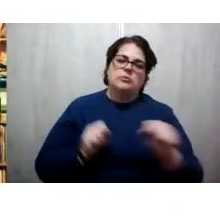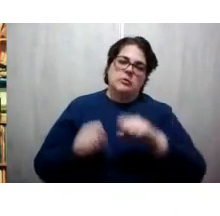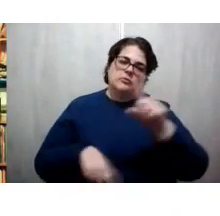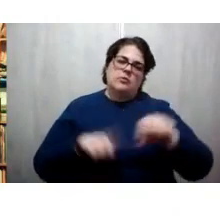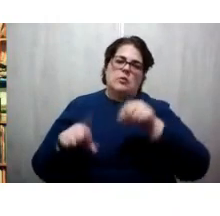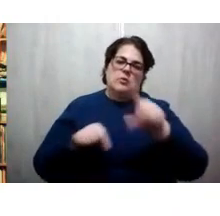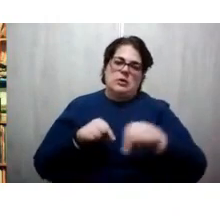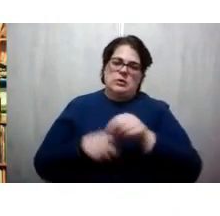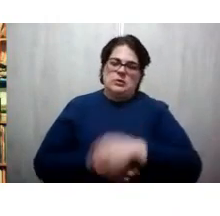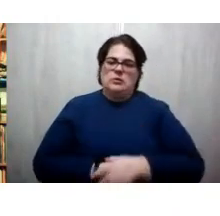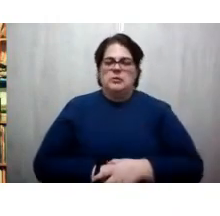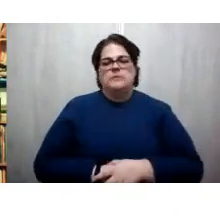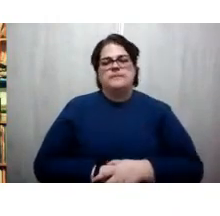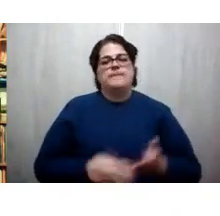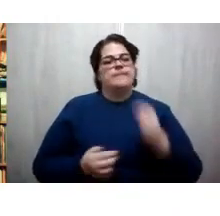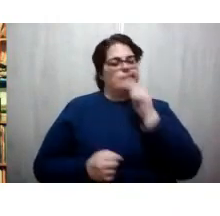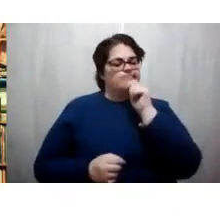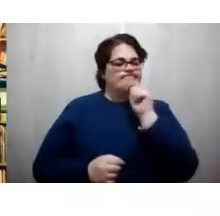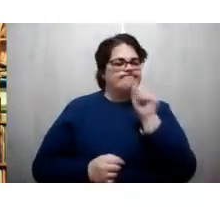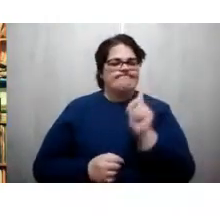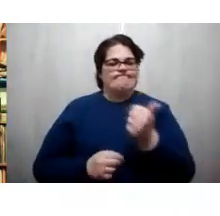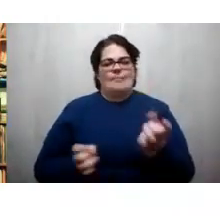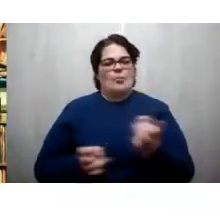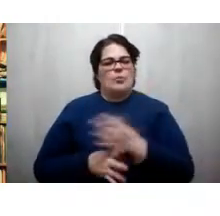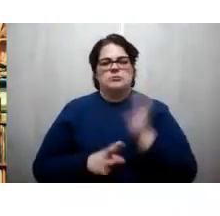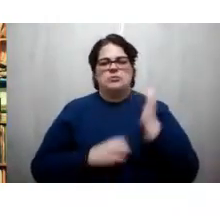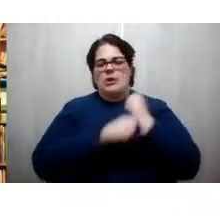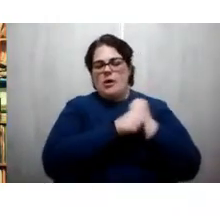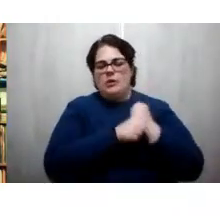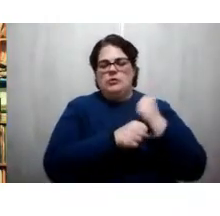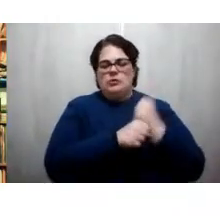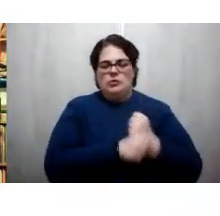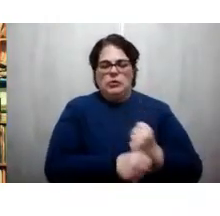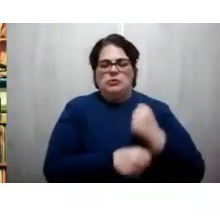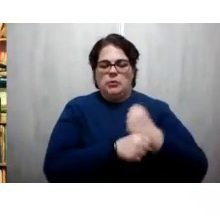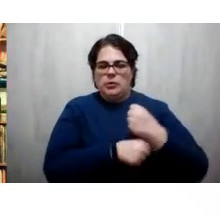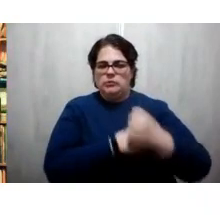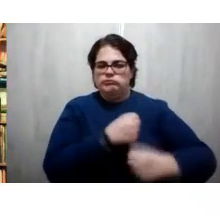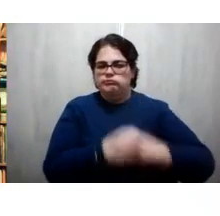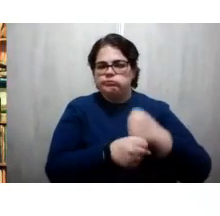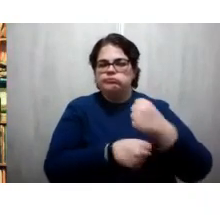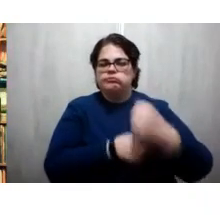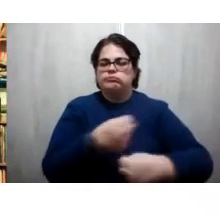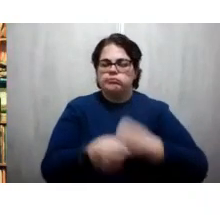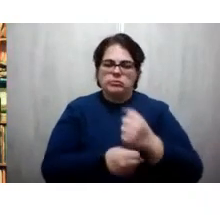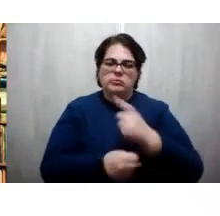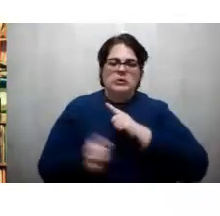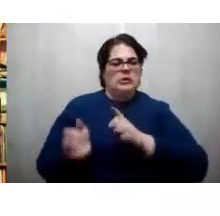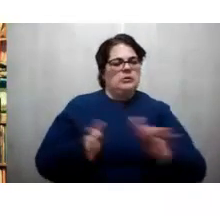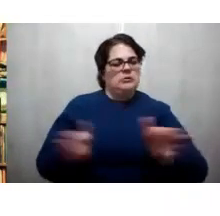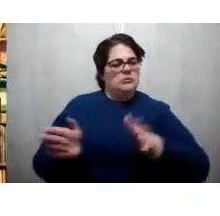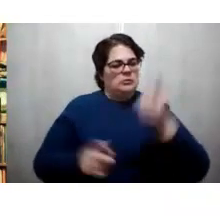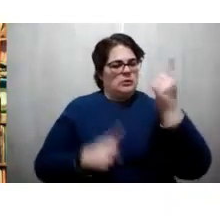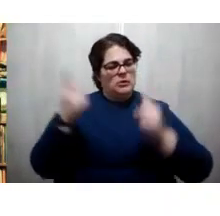né? Mas no momento, em todos esses anos que já teve a acessibilidade no carnaval,